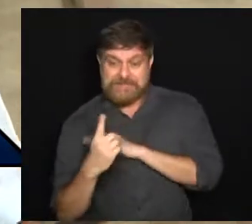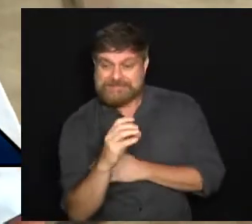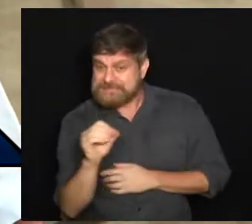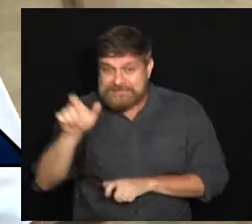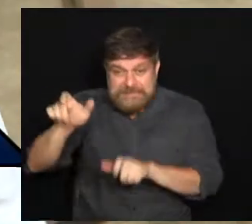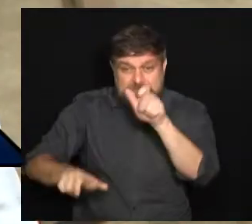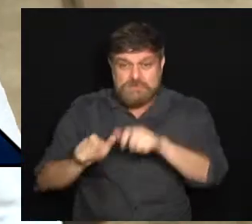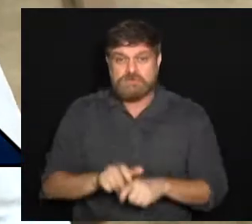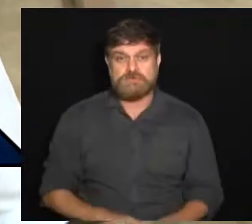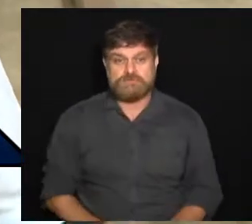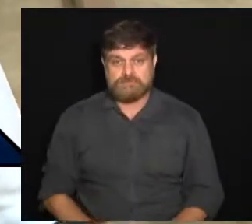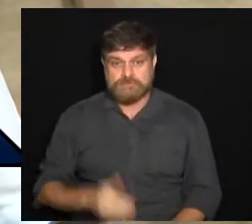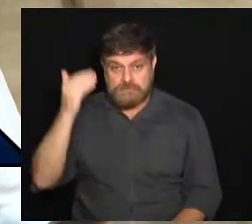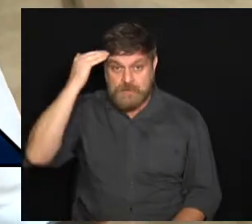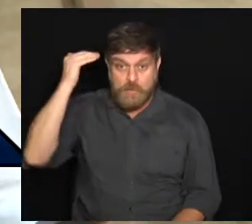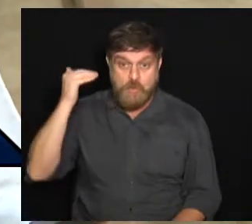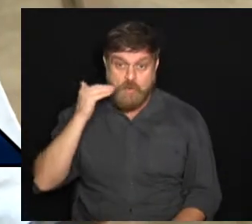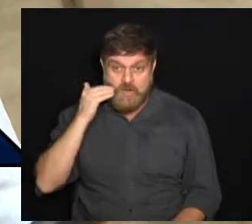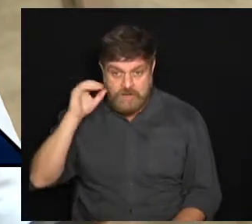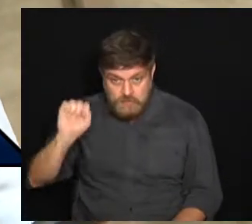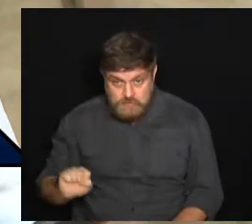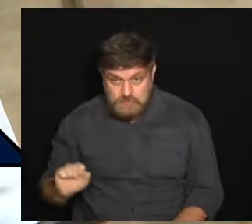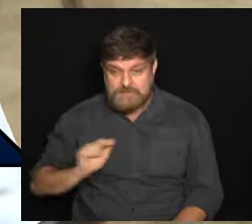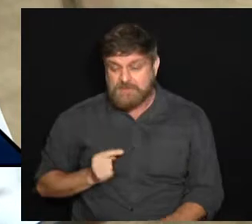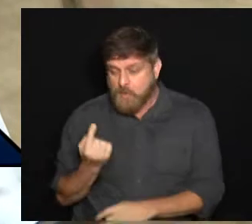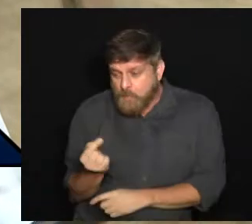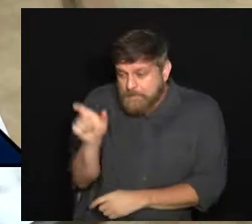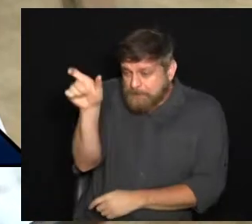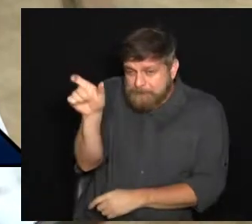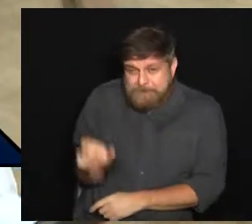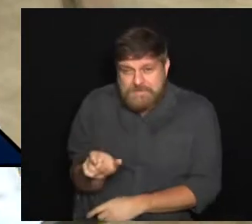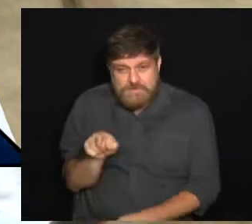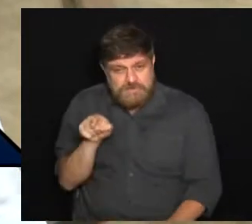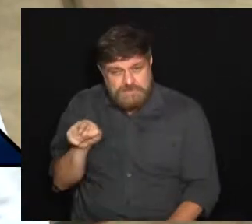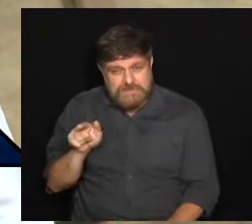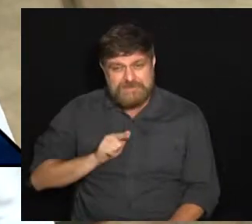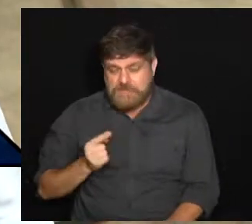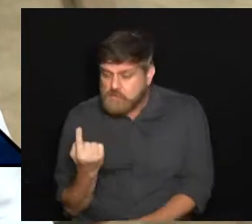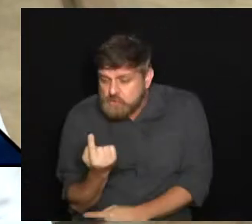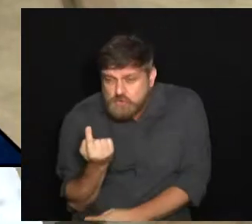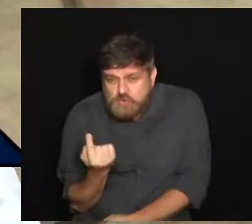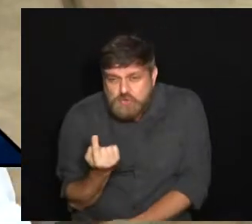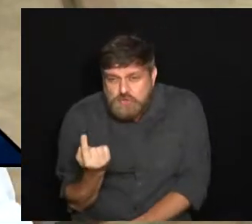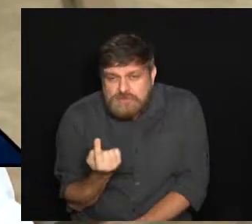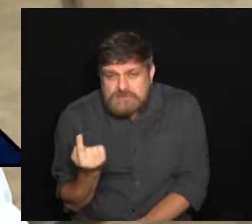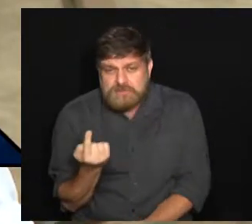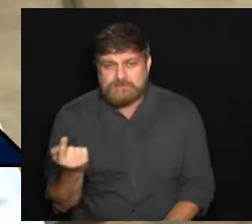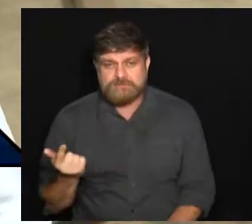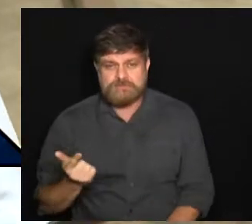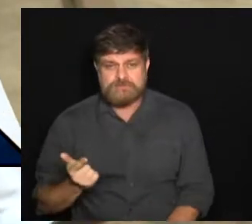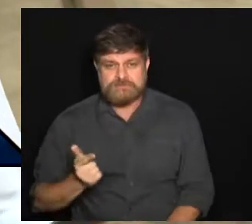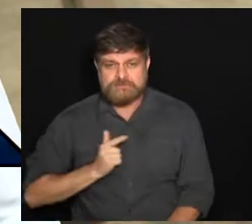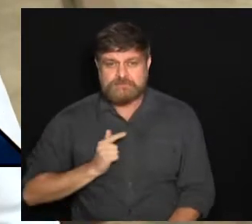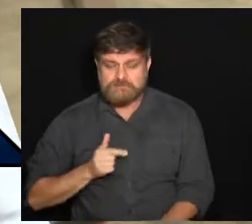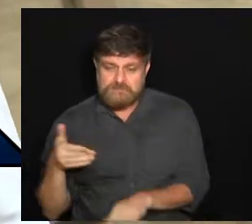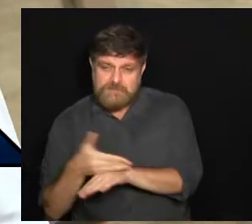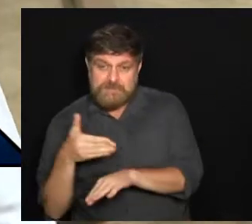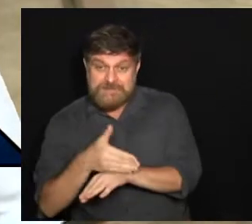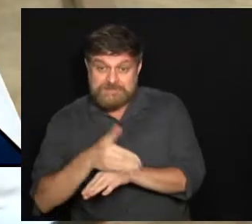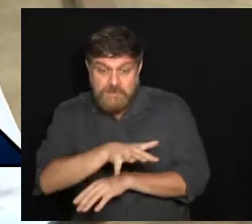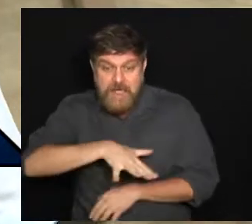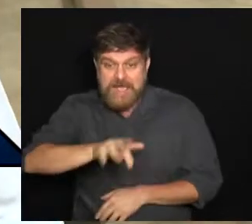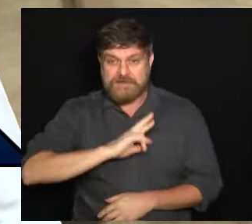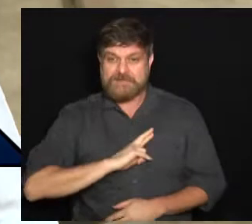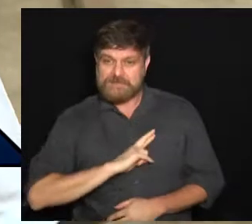Na Coreia do Sul aconteceu um caso de uma pessoa que ela sozinha, a partir da participação de eventos